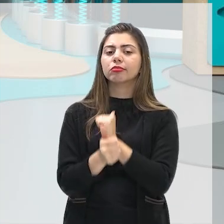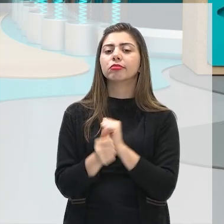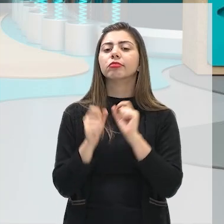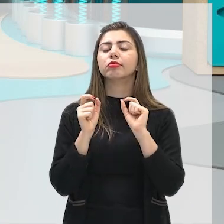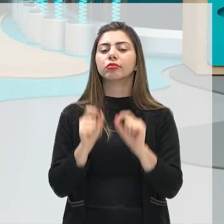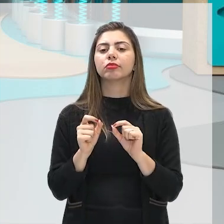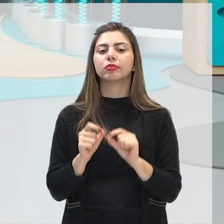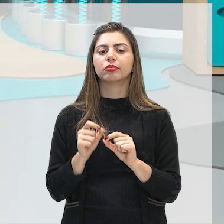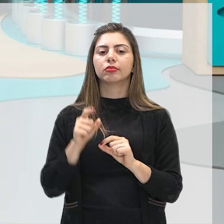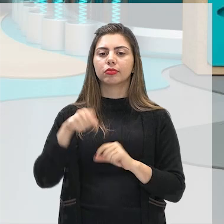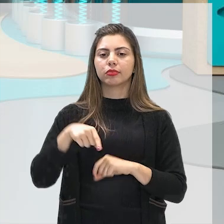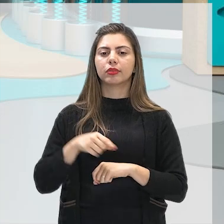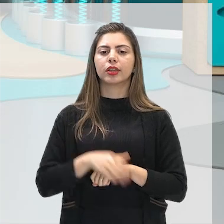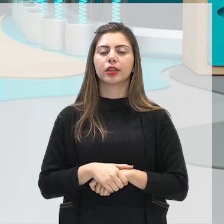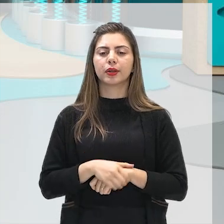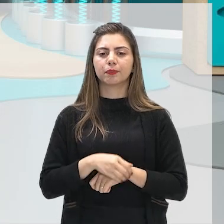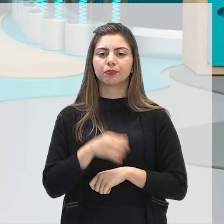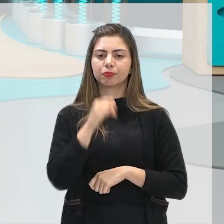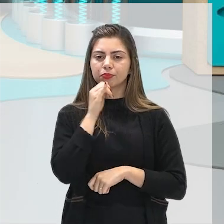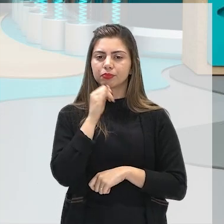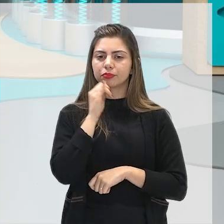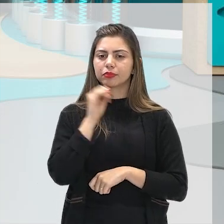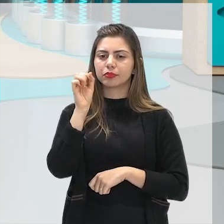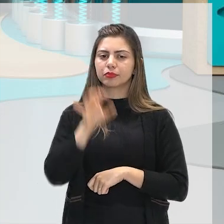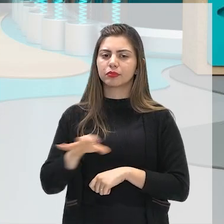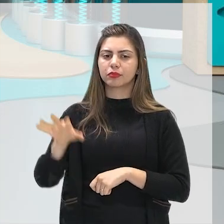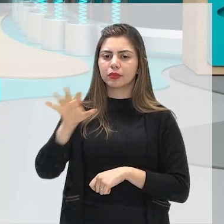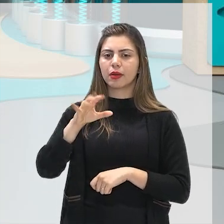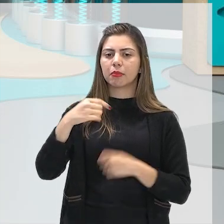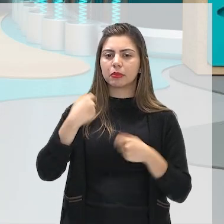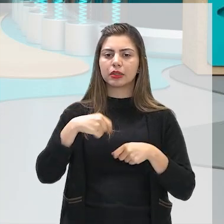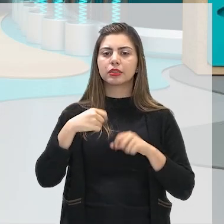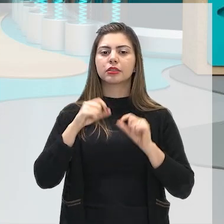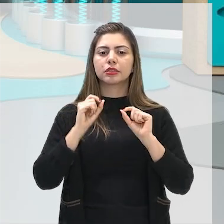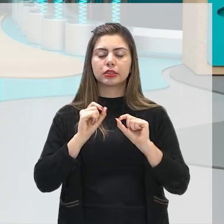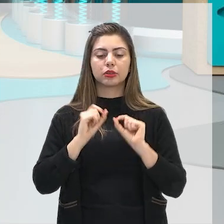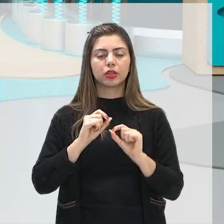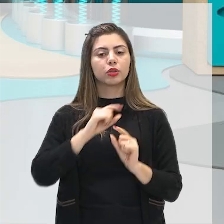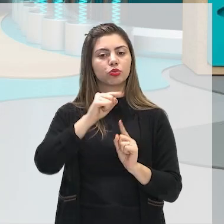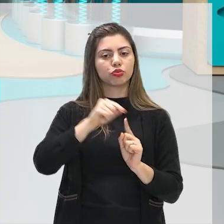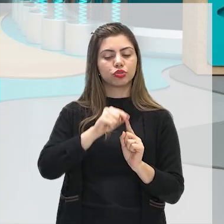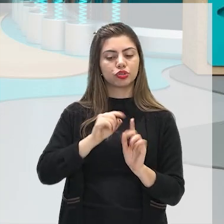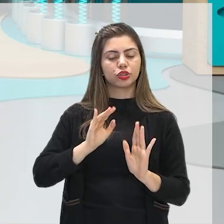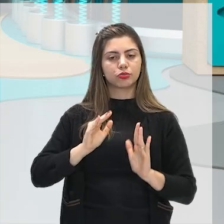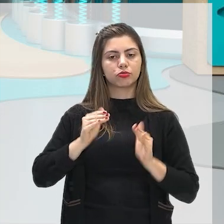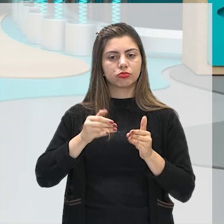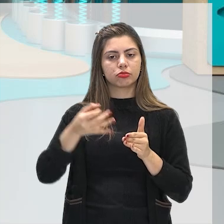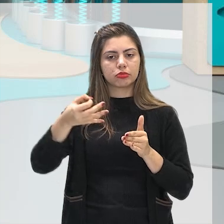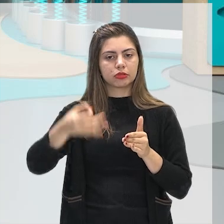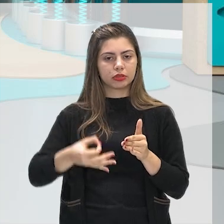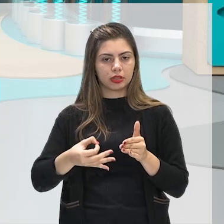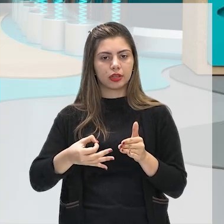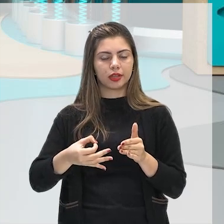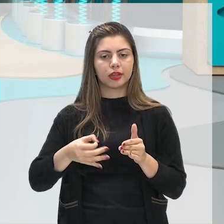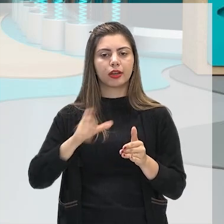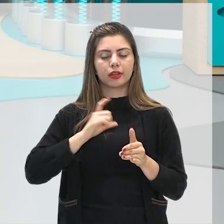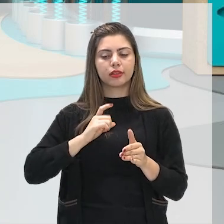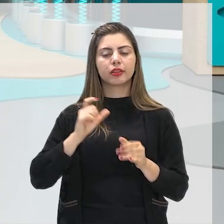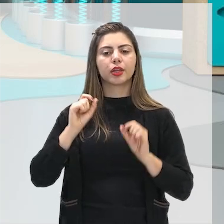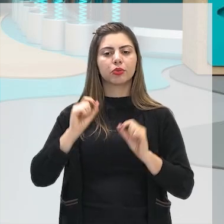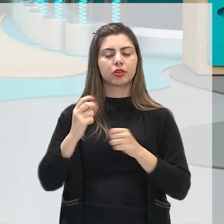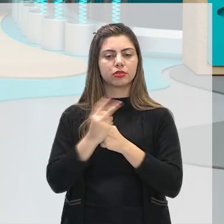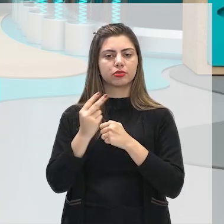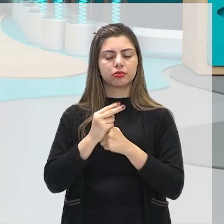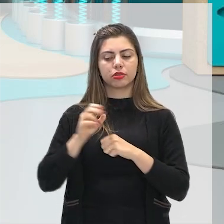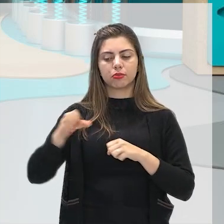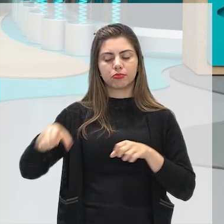quê? Em descer corredeiras, em cima de uma boia específica, que possui ali as suas alças de segurança